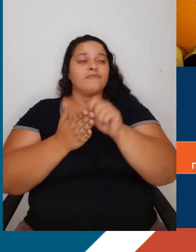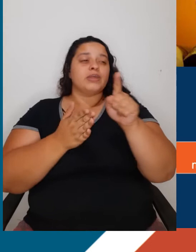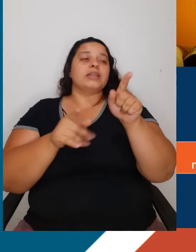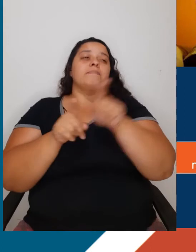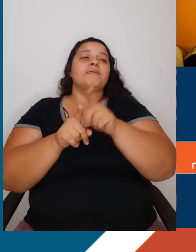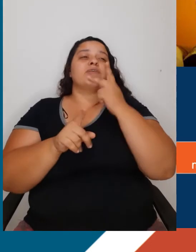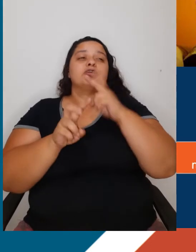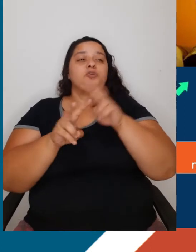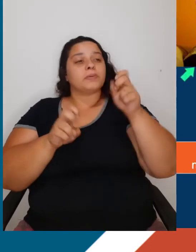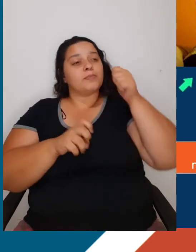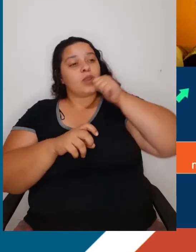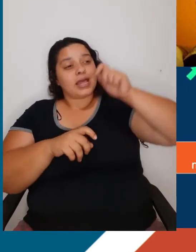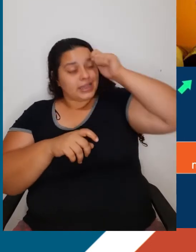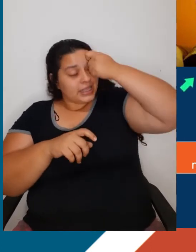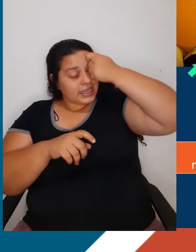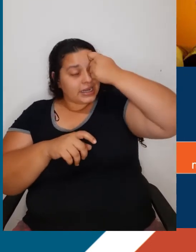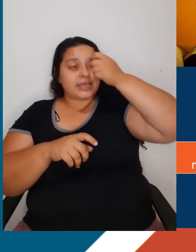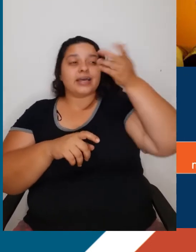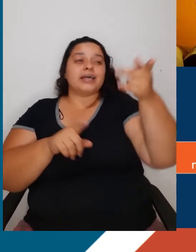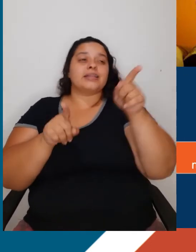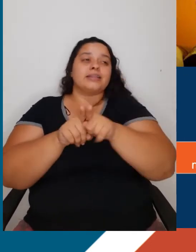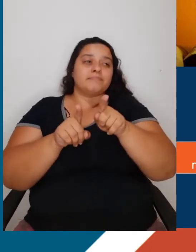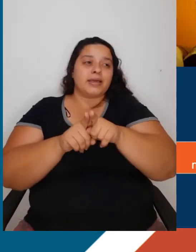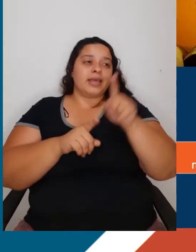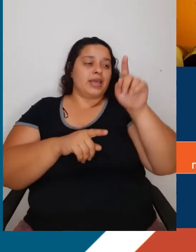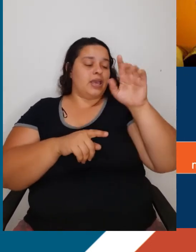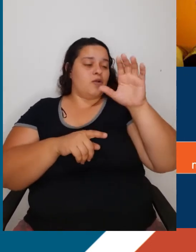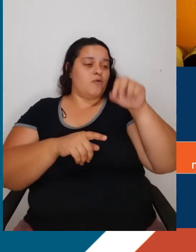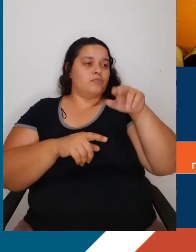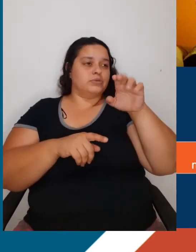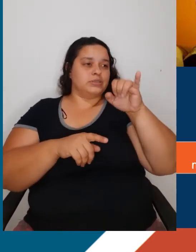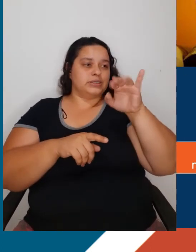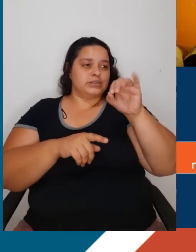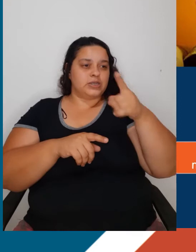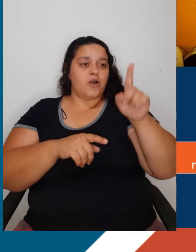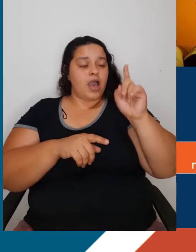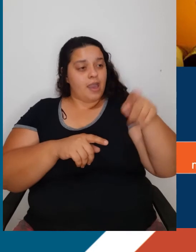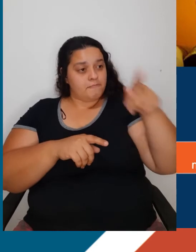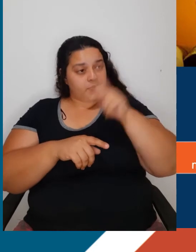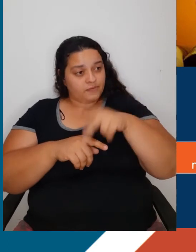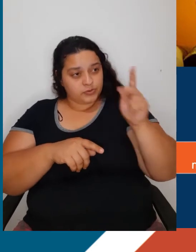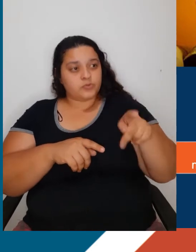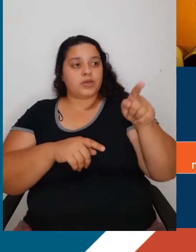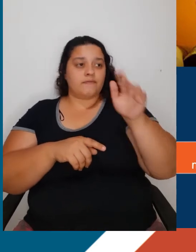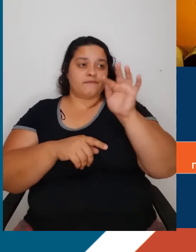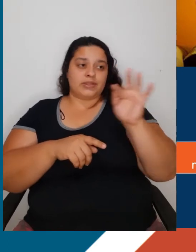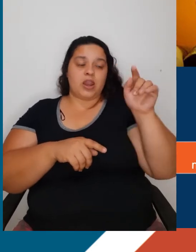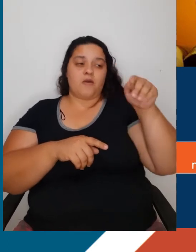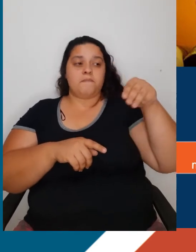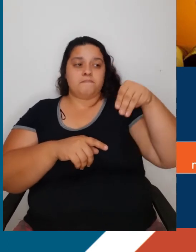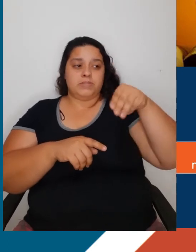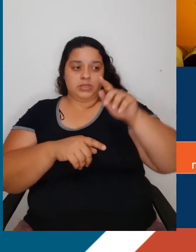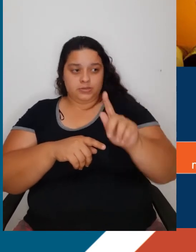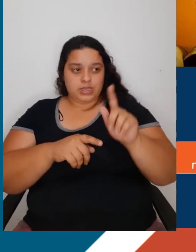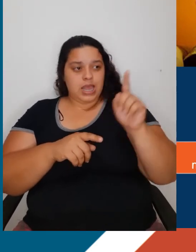de vista do feminino, é Conceição Evaristo. Autora de prosa e de poesia, é professora na Universidade Federal de Minas Gerais